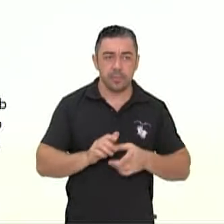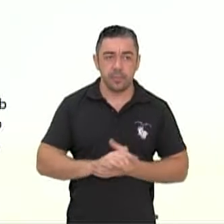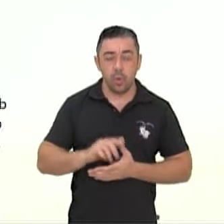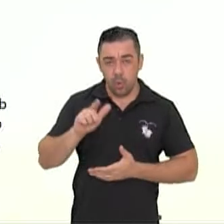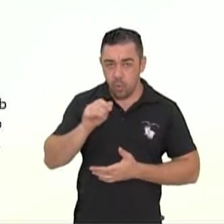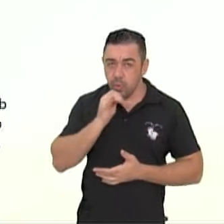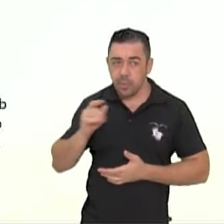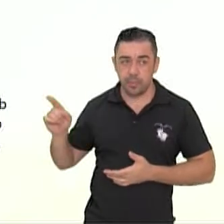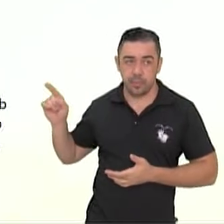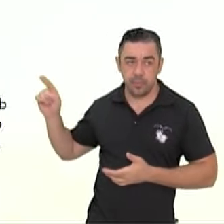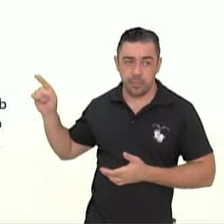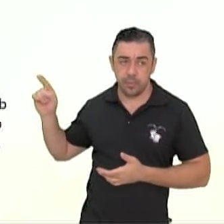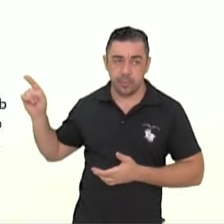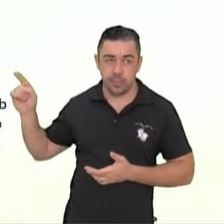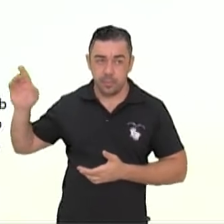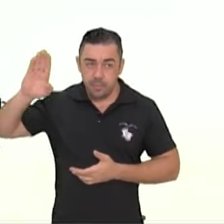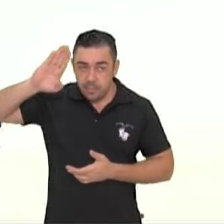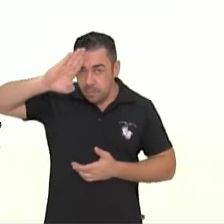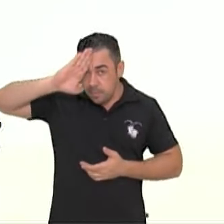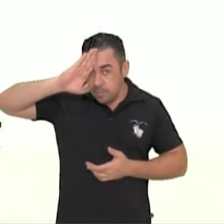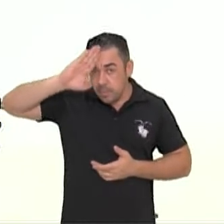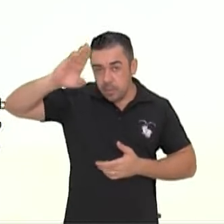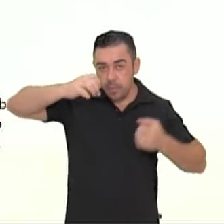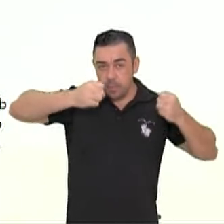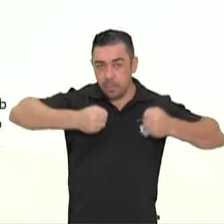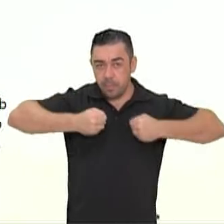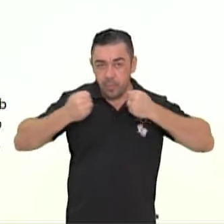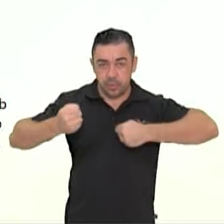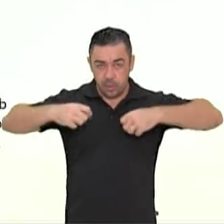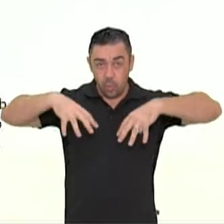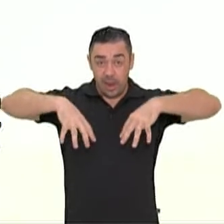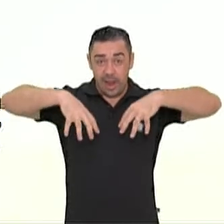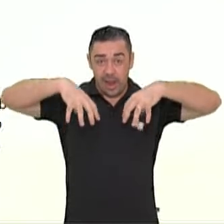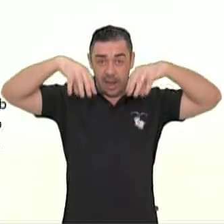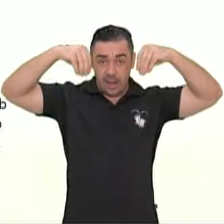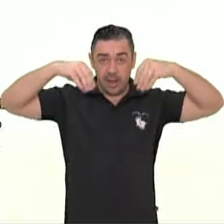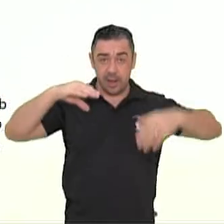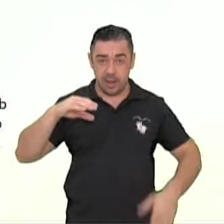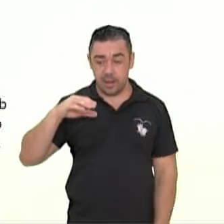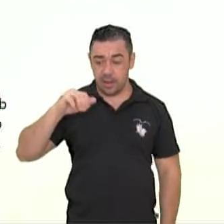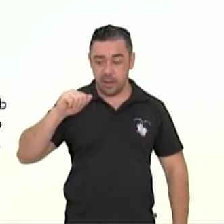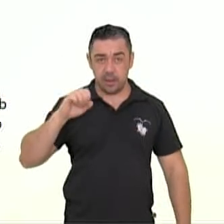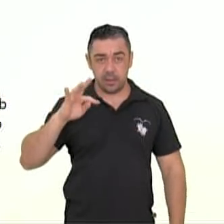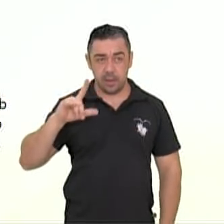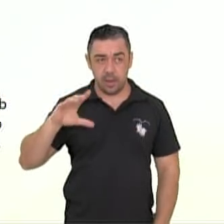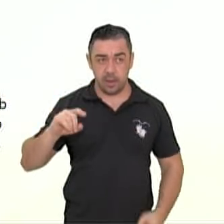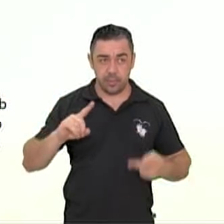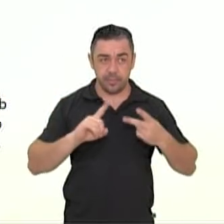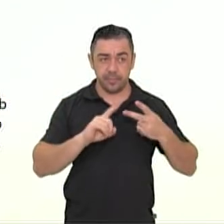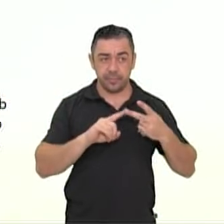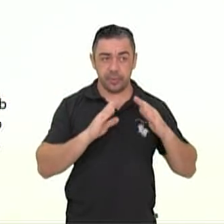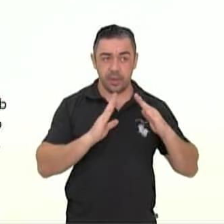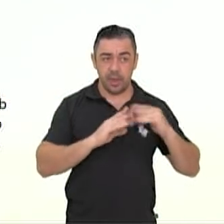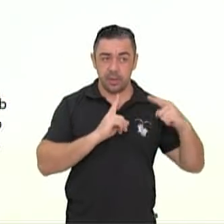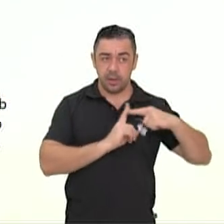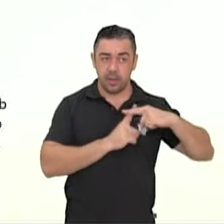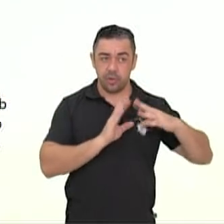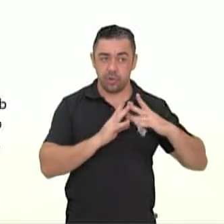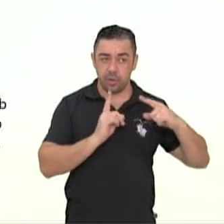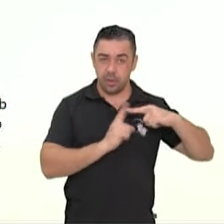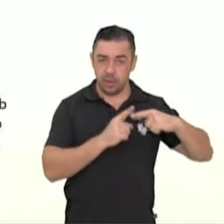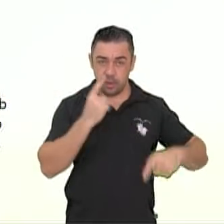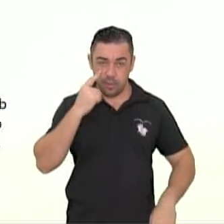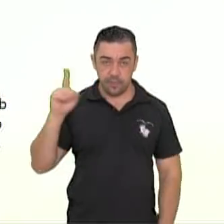O símbolo, né, principal do poder político, o castelo medieval. A igreja, olha a capelinha.